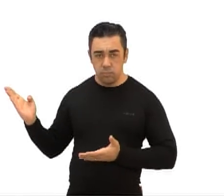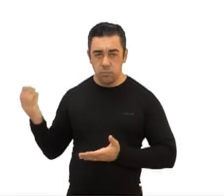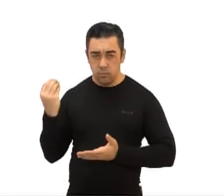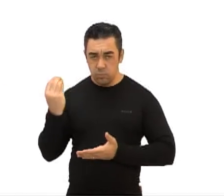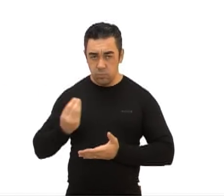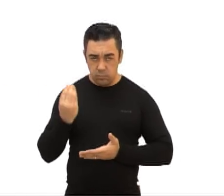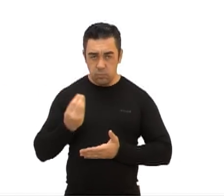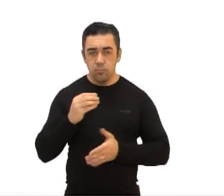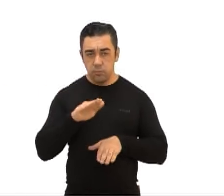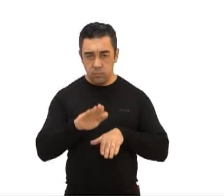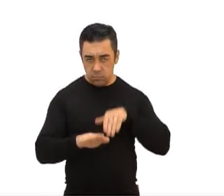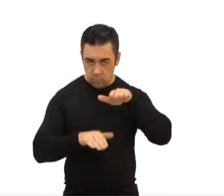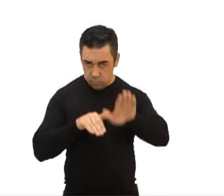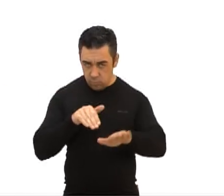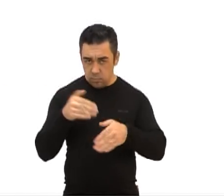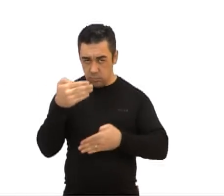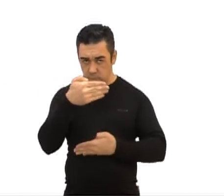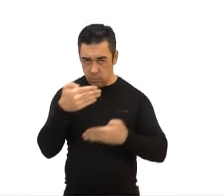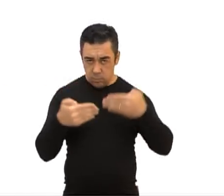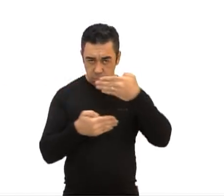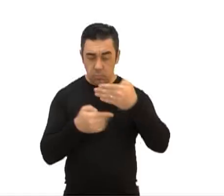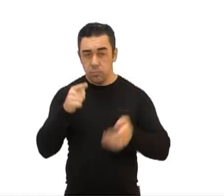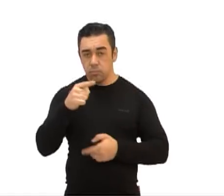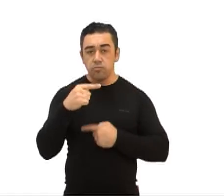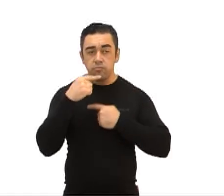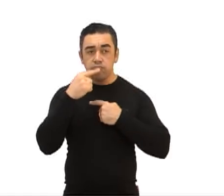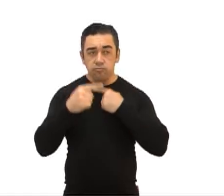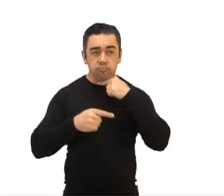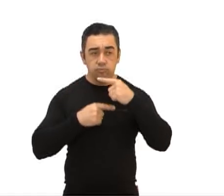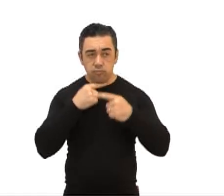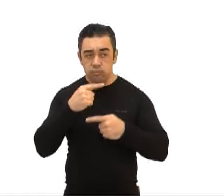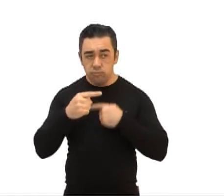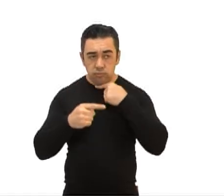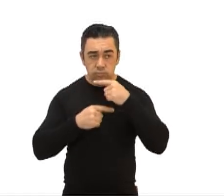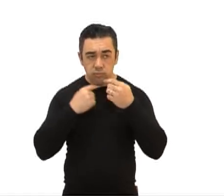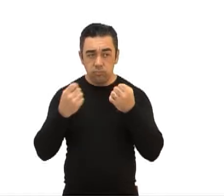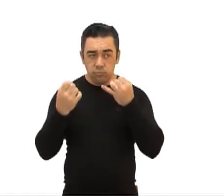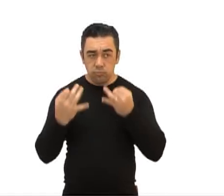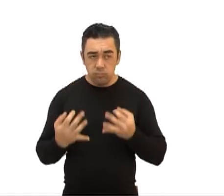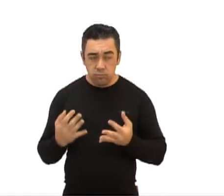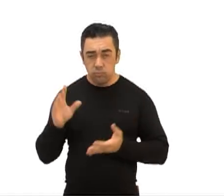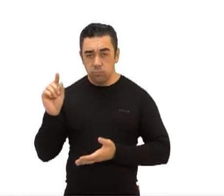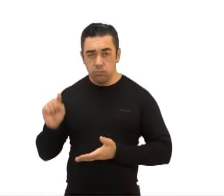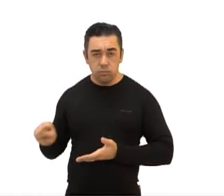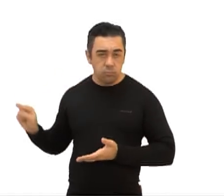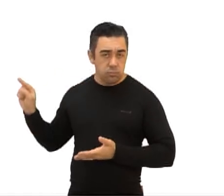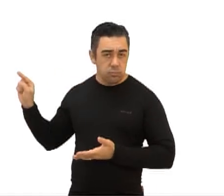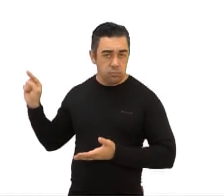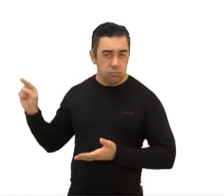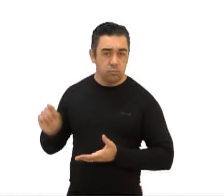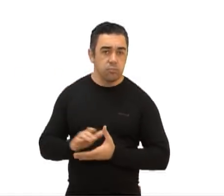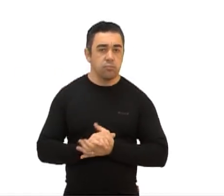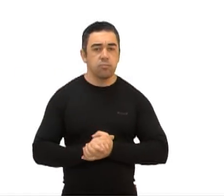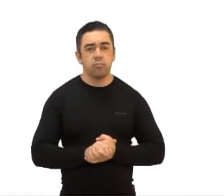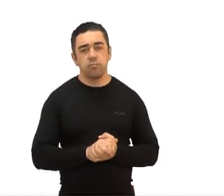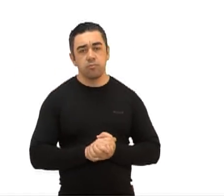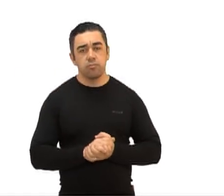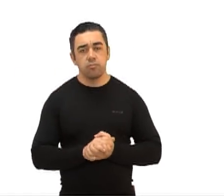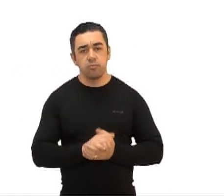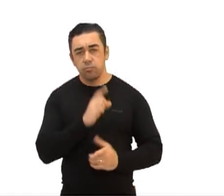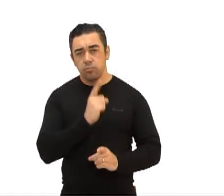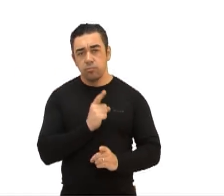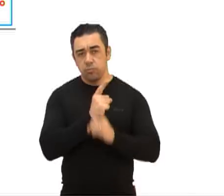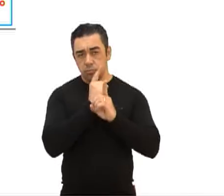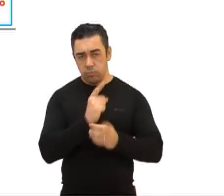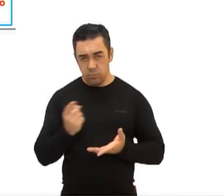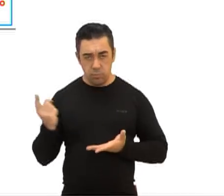no slide também, caso vocês fiquem com alguma dúvida. Mas a professora já vai passar aqui, ó, que a gente chegou no x